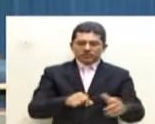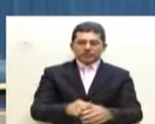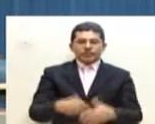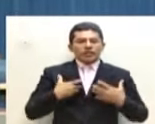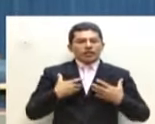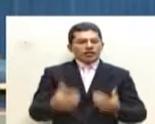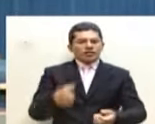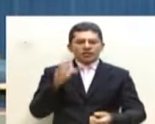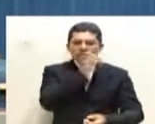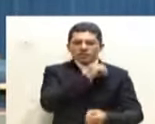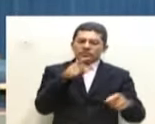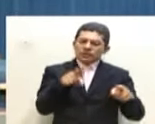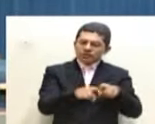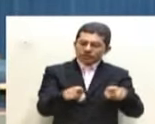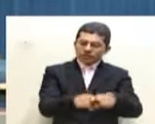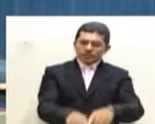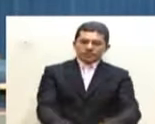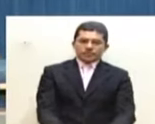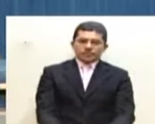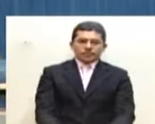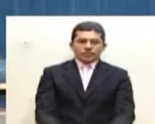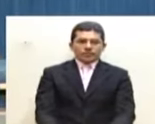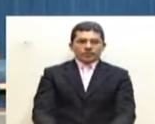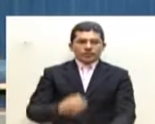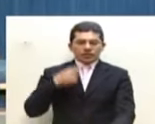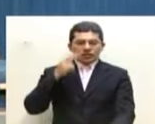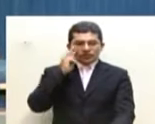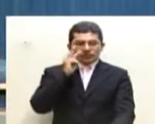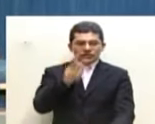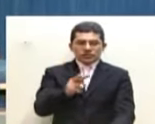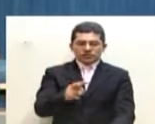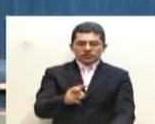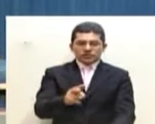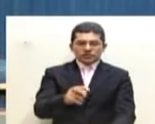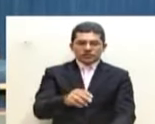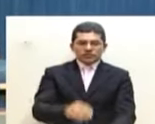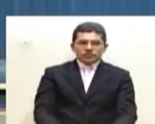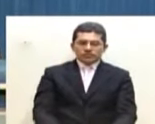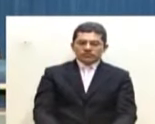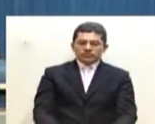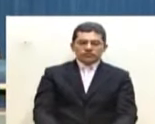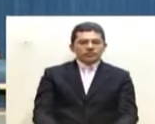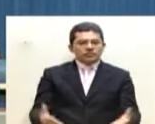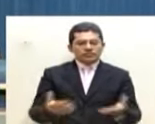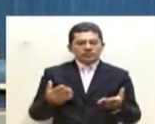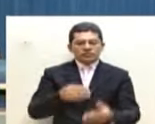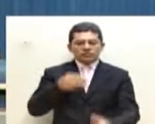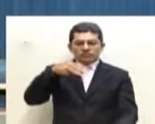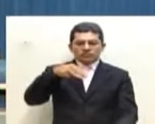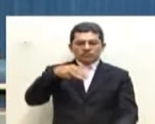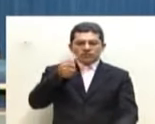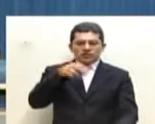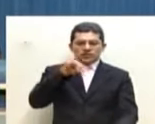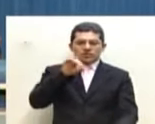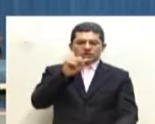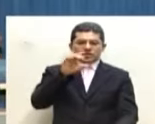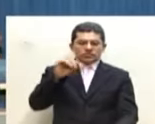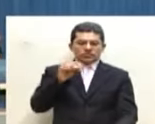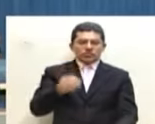aqui rapidamente também, eu enxergo um mandato construído em 4 anos, como esse meu